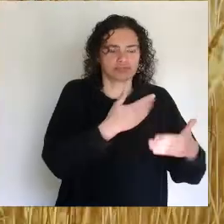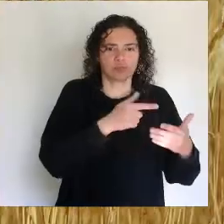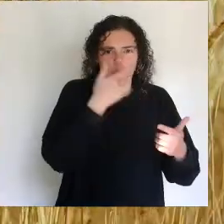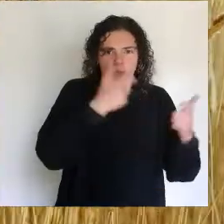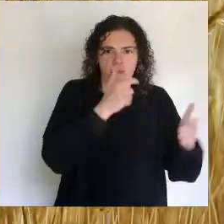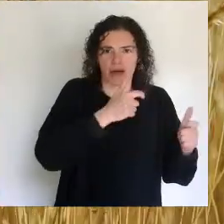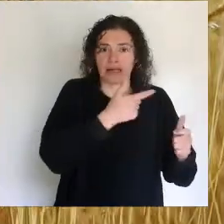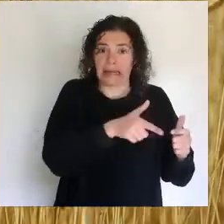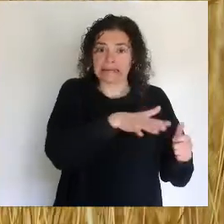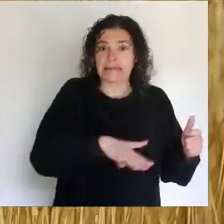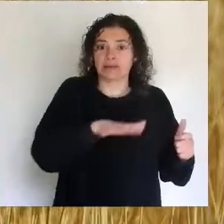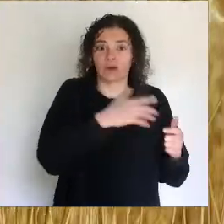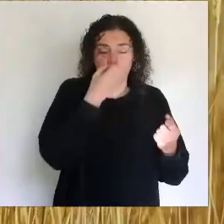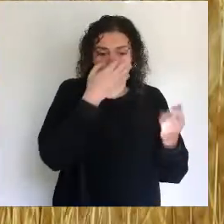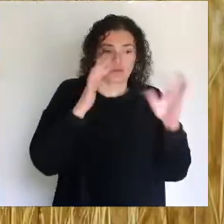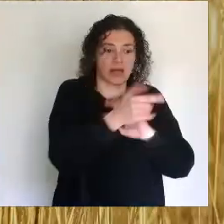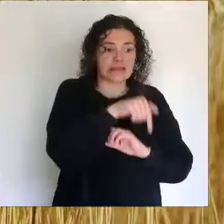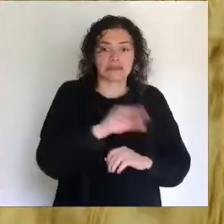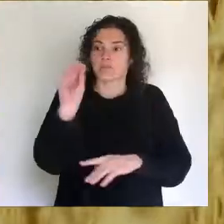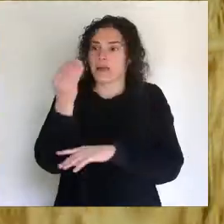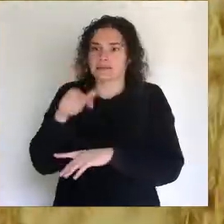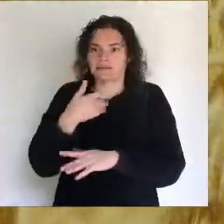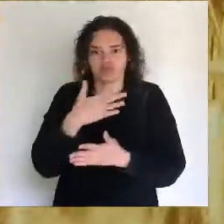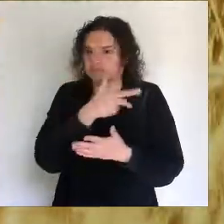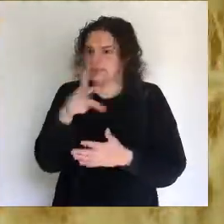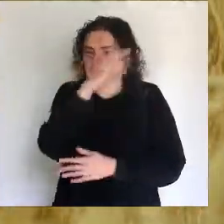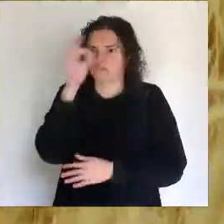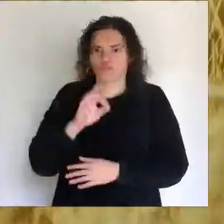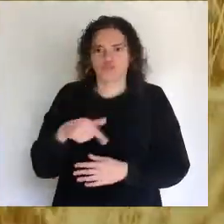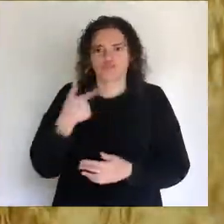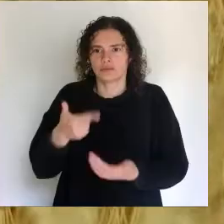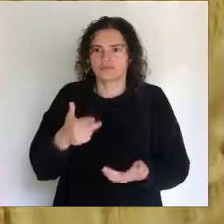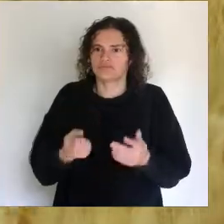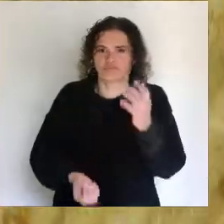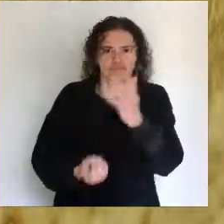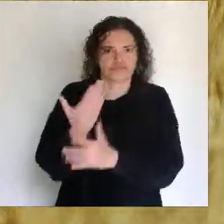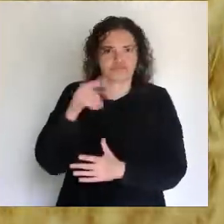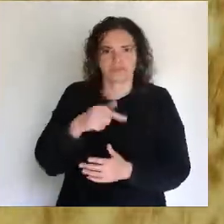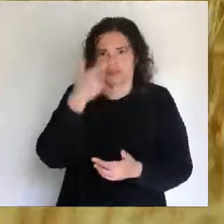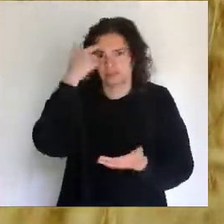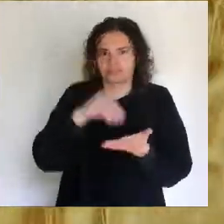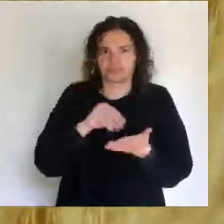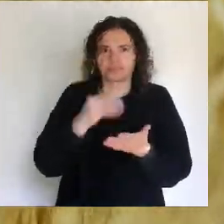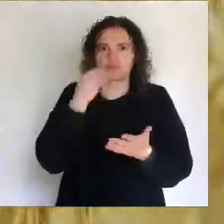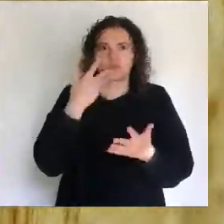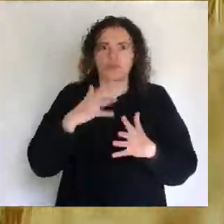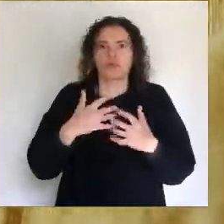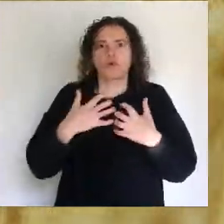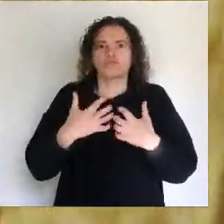natural. Esta peça é completamente construída, ficcional, ela é feita através de